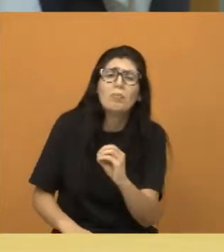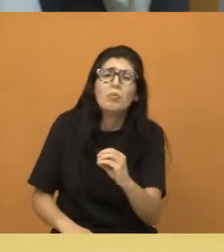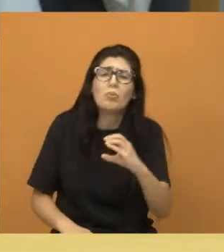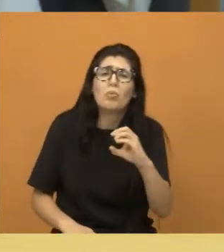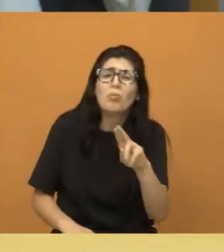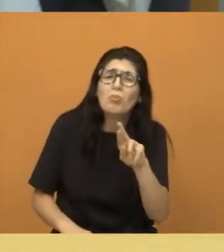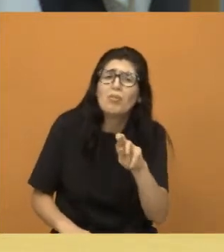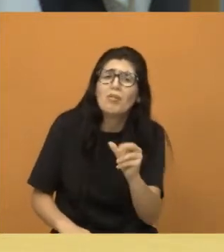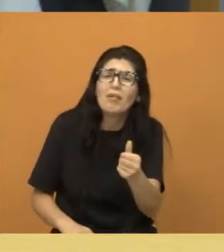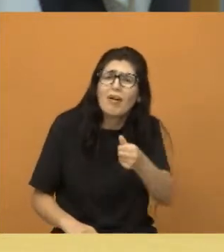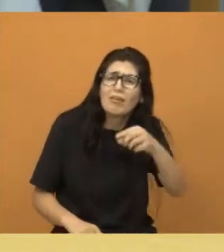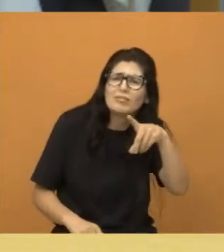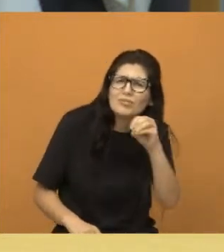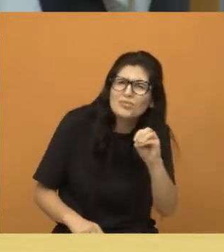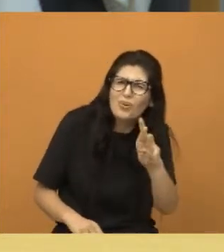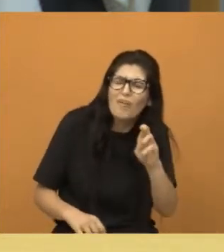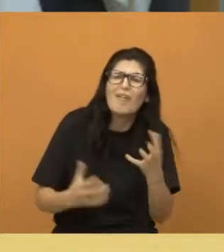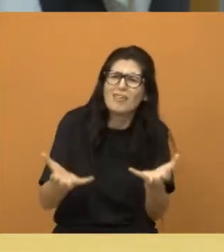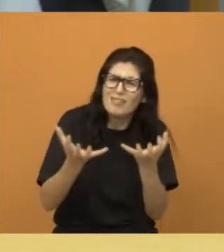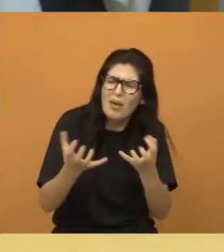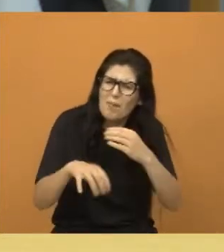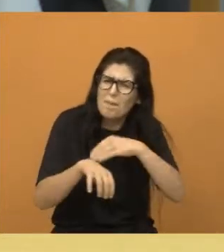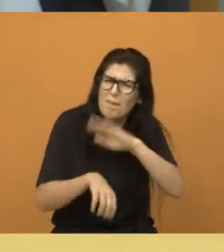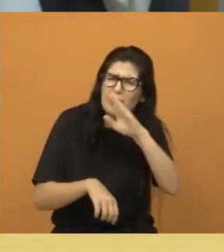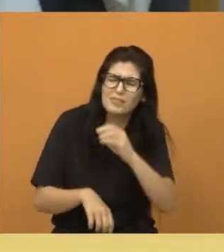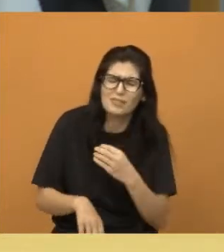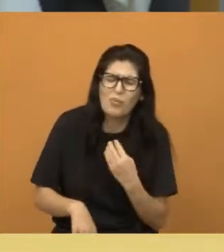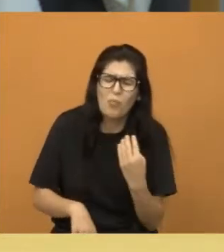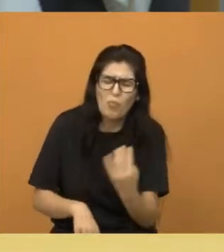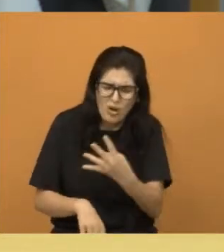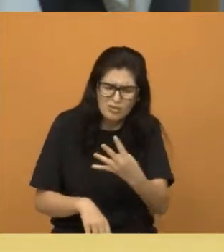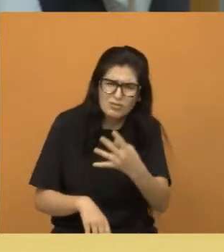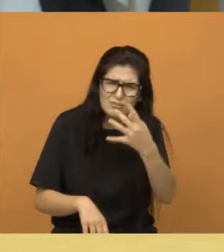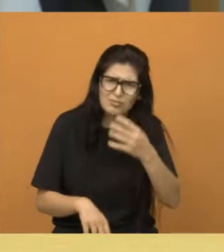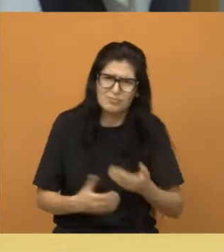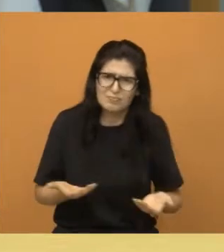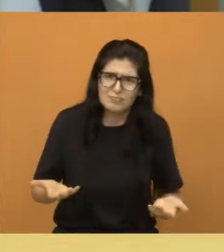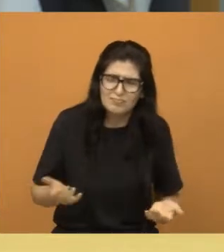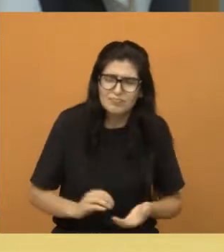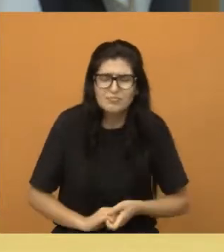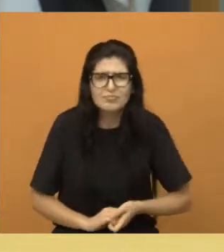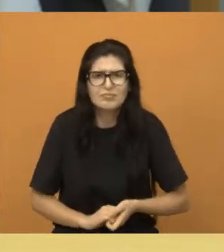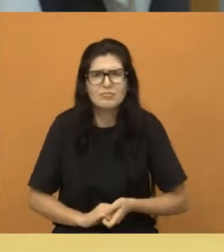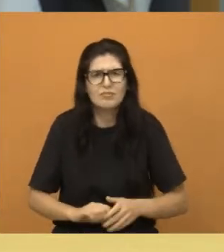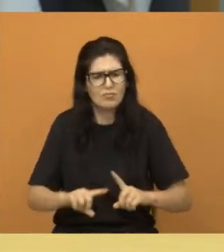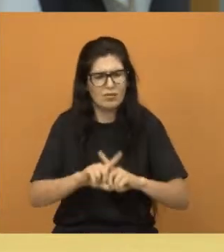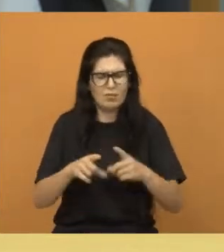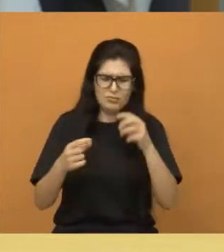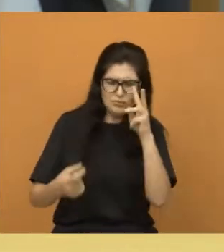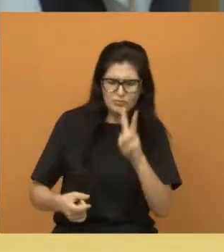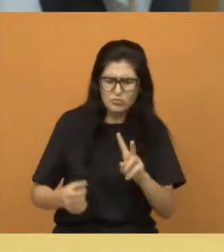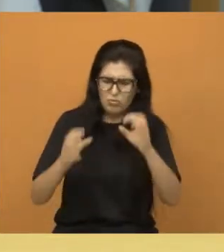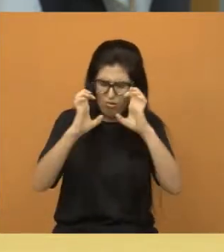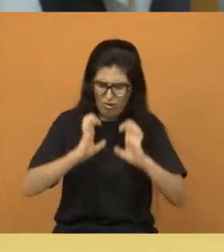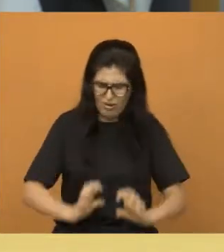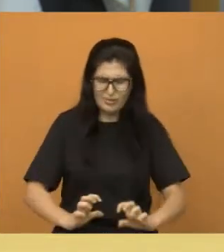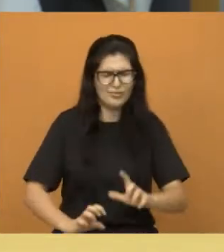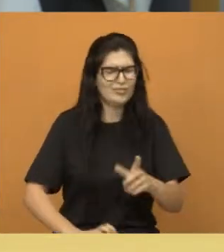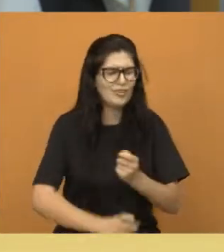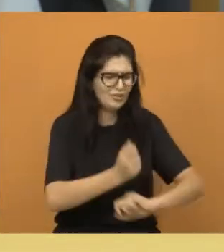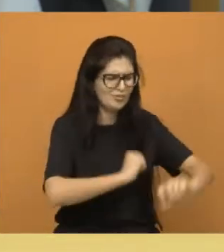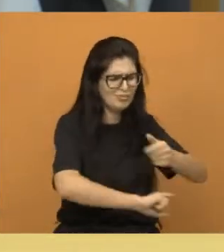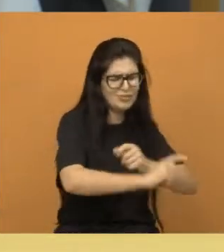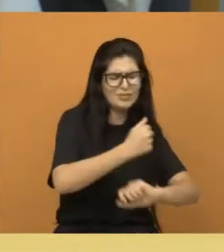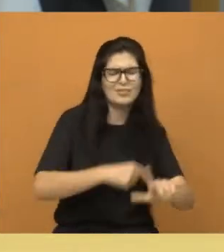4. E eu acho que a gente está vendo a seriedade com que vem sendo administrada a